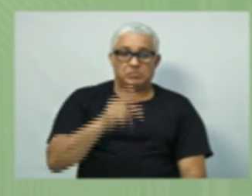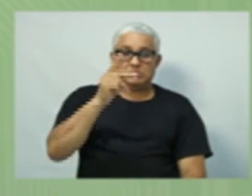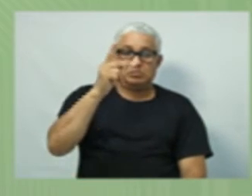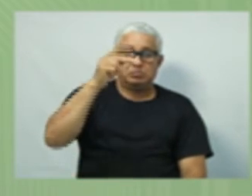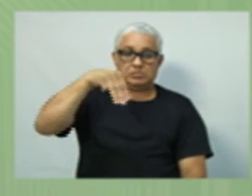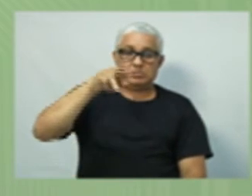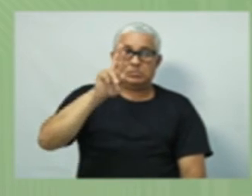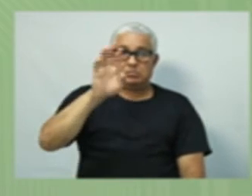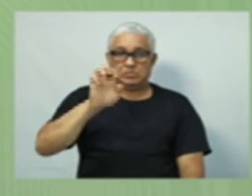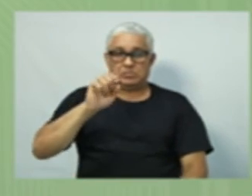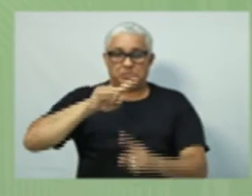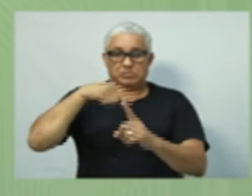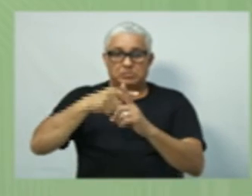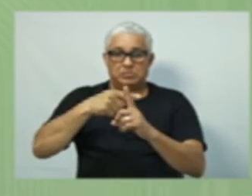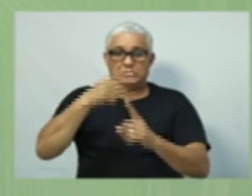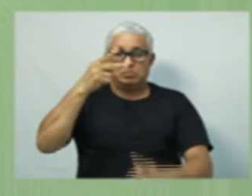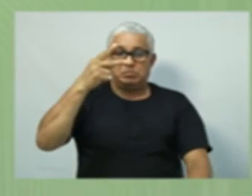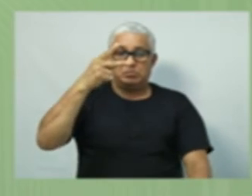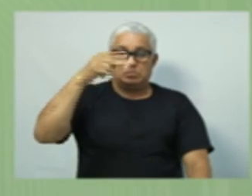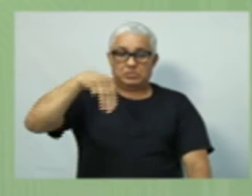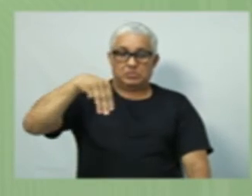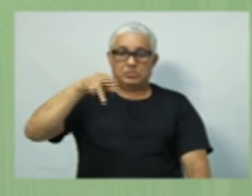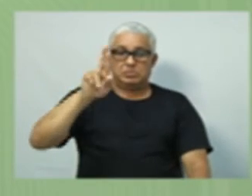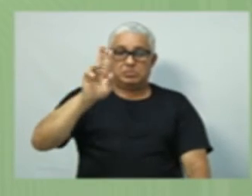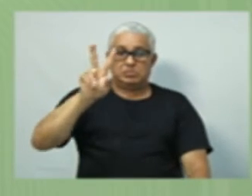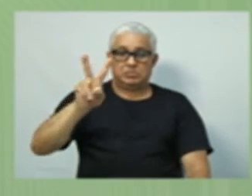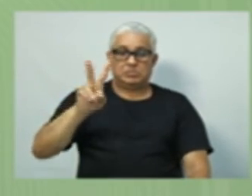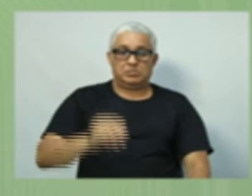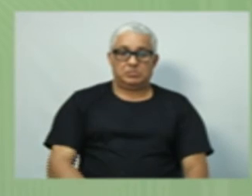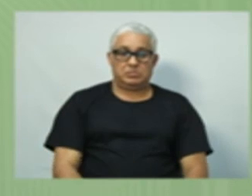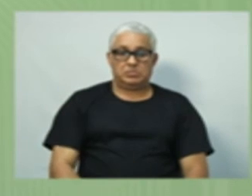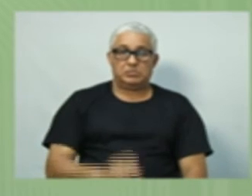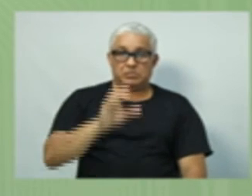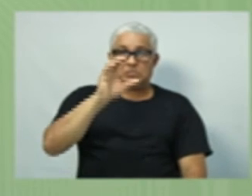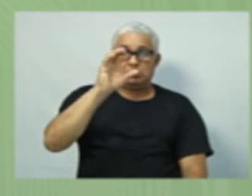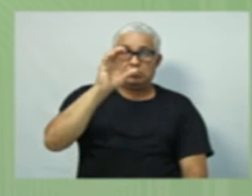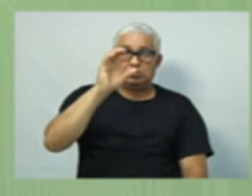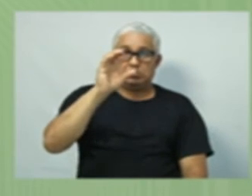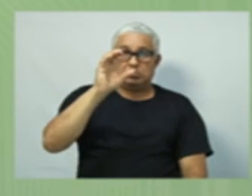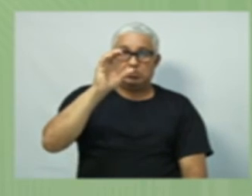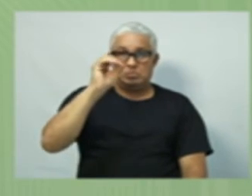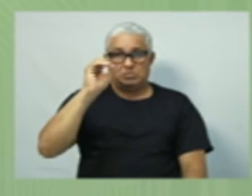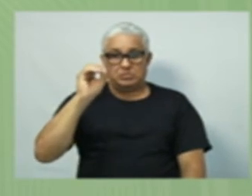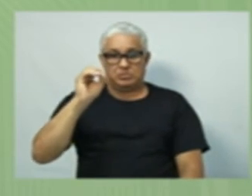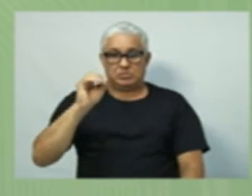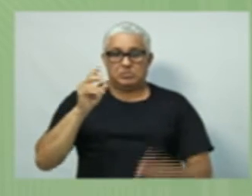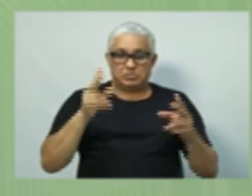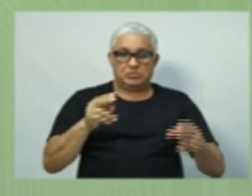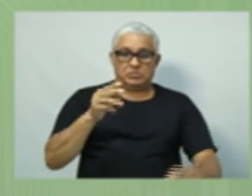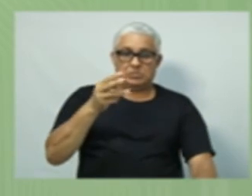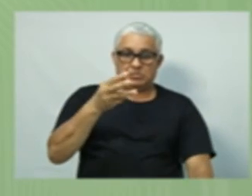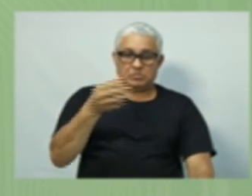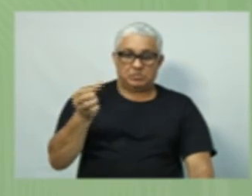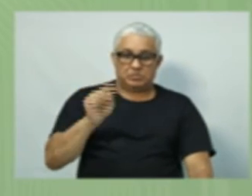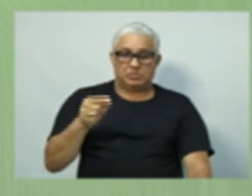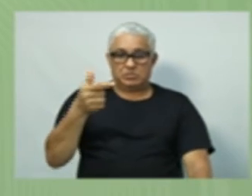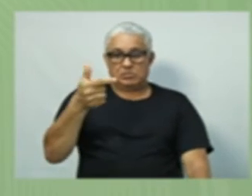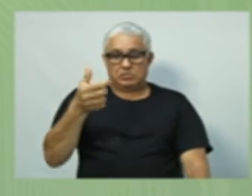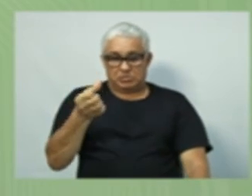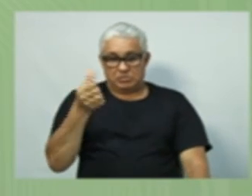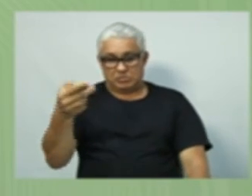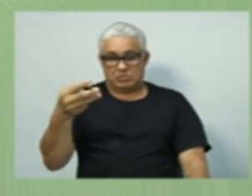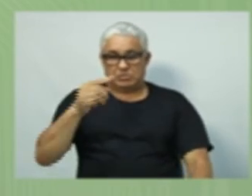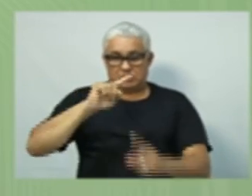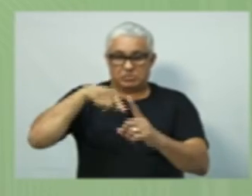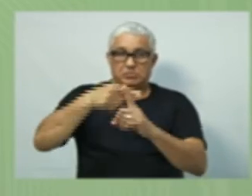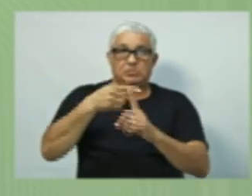médio de renovação é do recebimento de vendas é 31,63 que é o penta na zona de